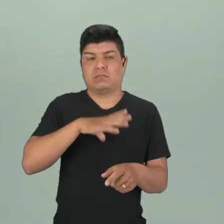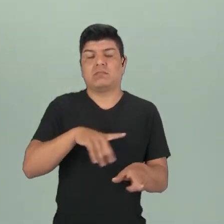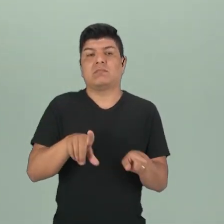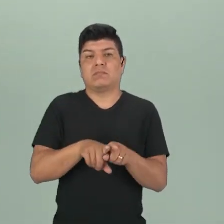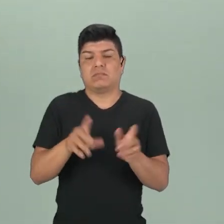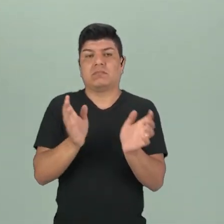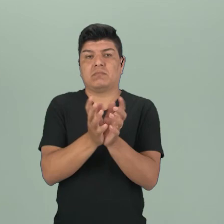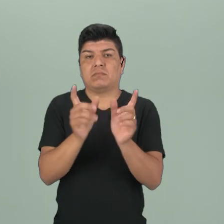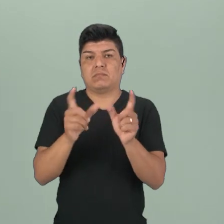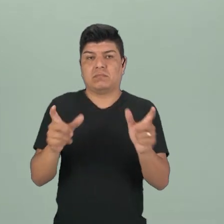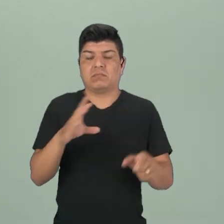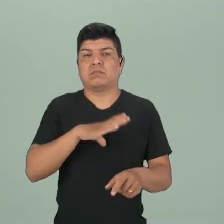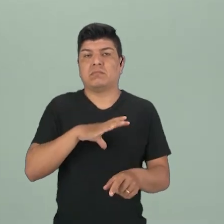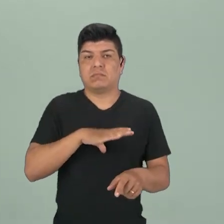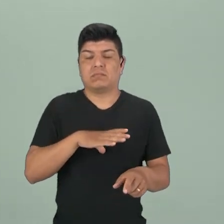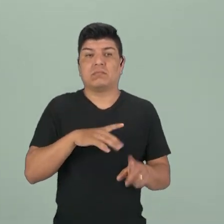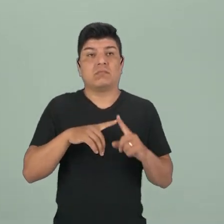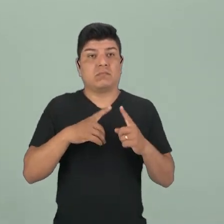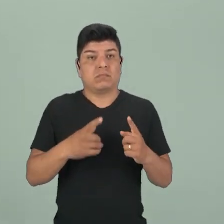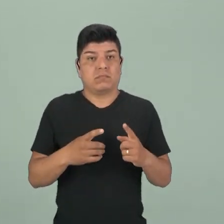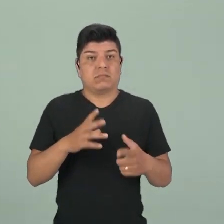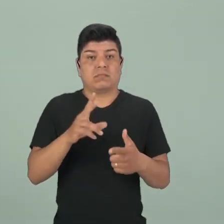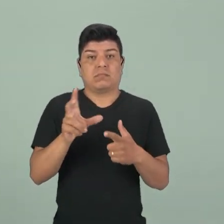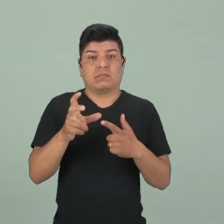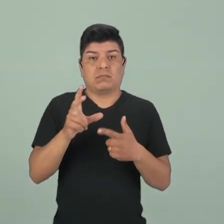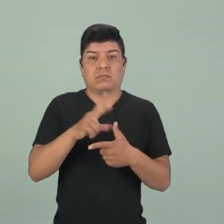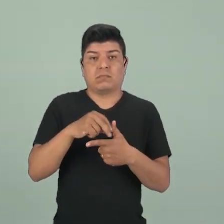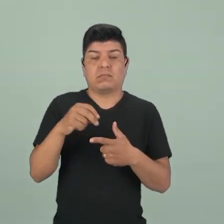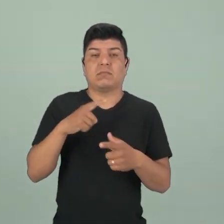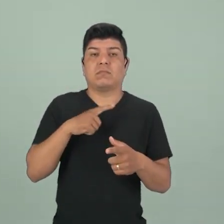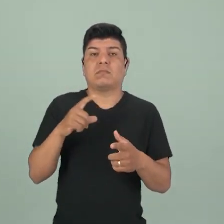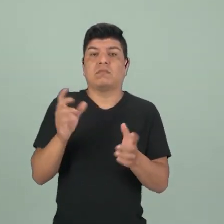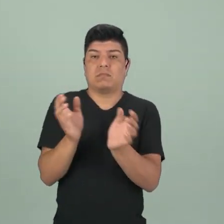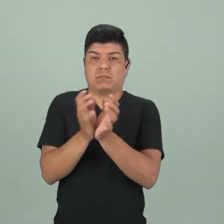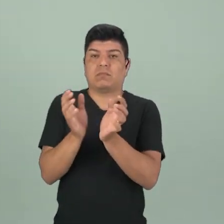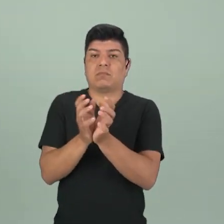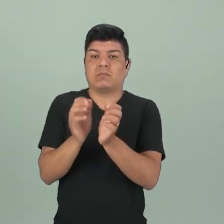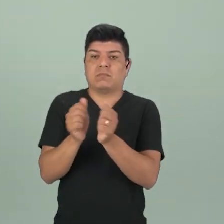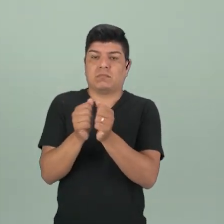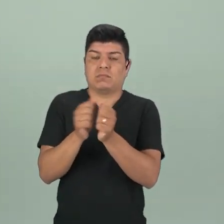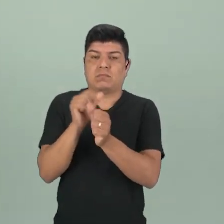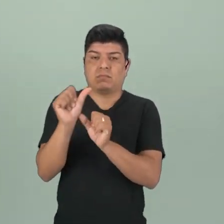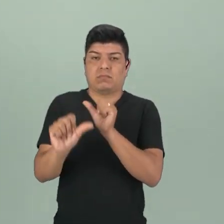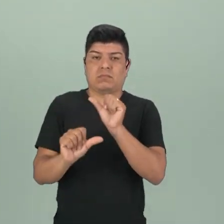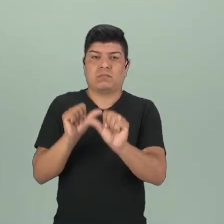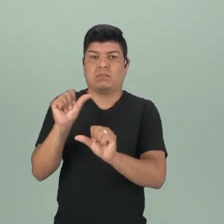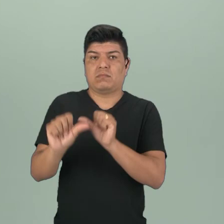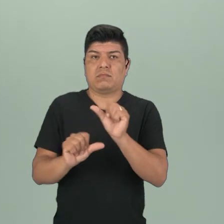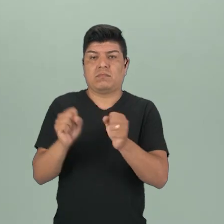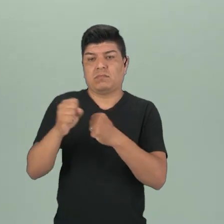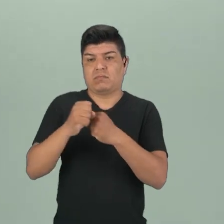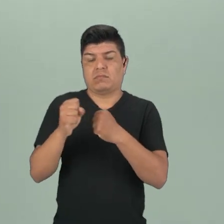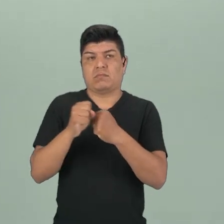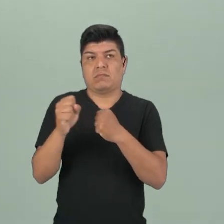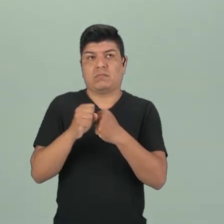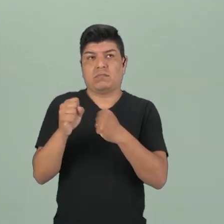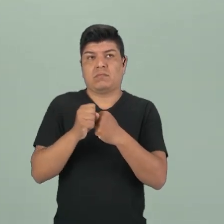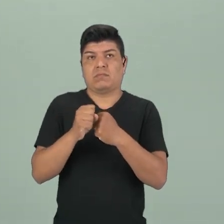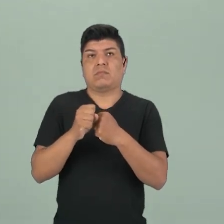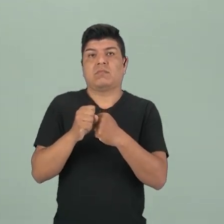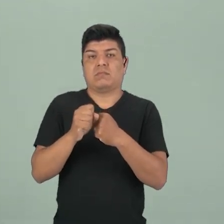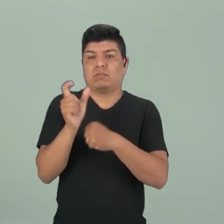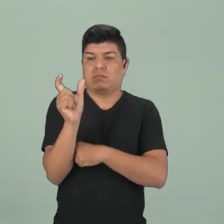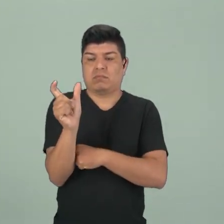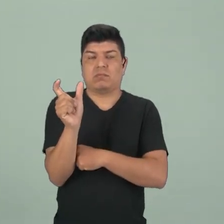as classes gramaticais das palavras. Então, o advérbio é uma classe gramatical, que ela acompanha, que ela modifica o substantivo, né? Que é o substantivo